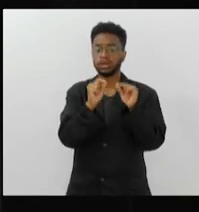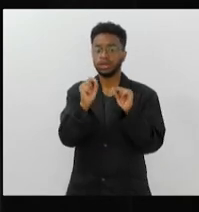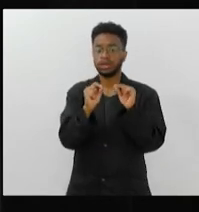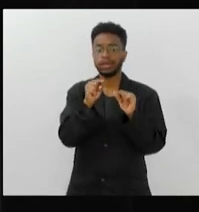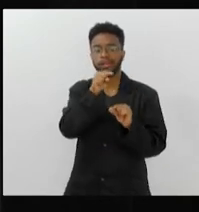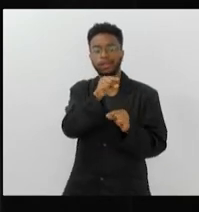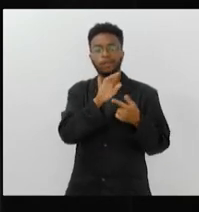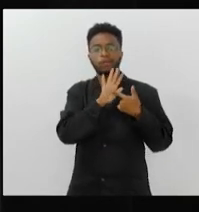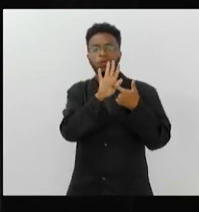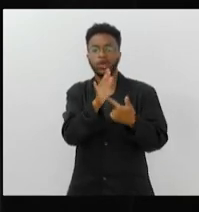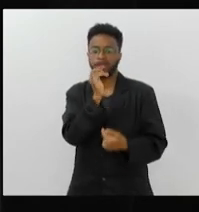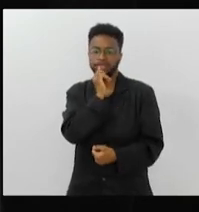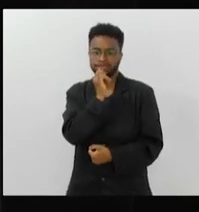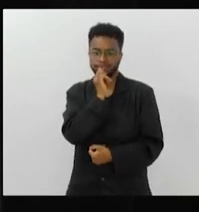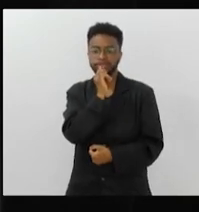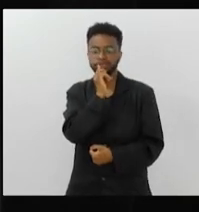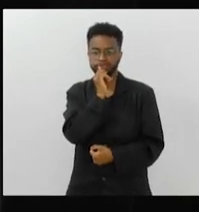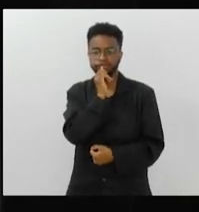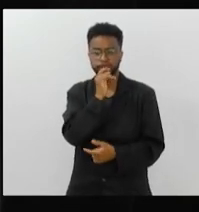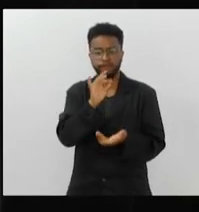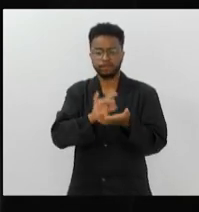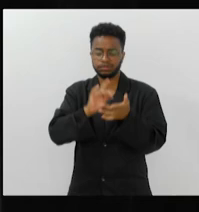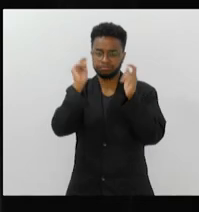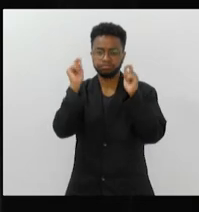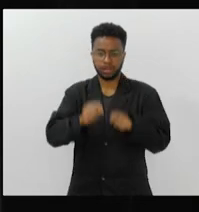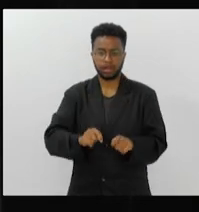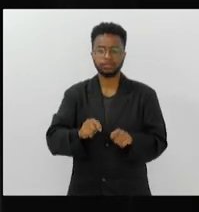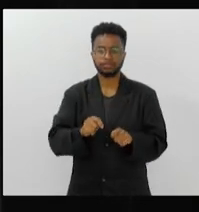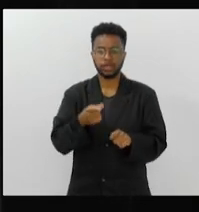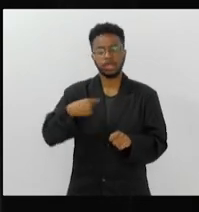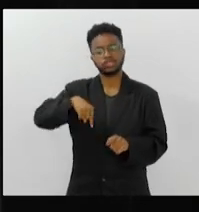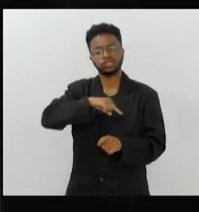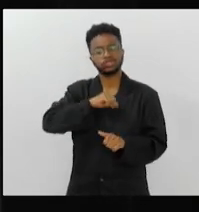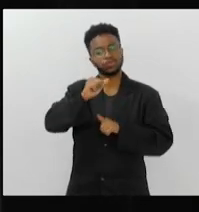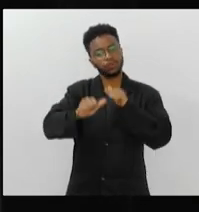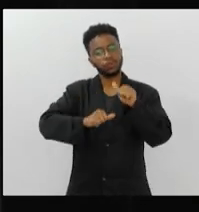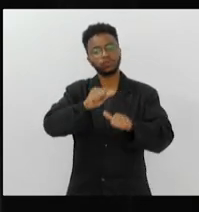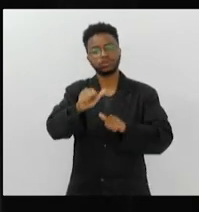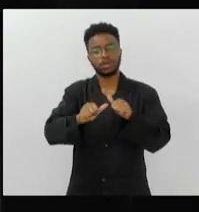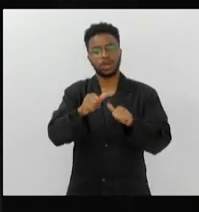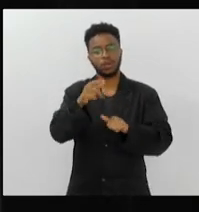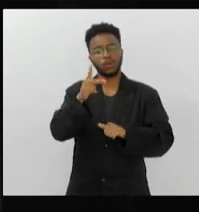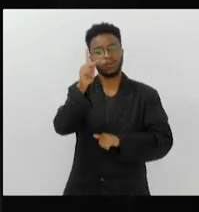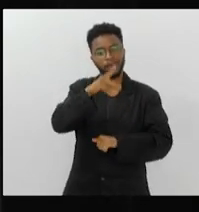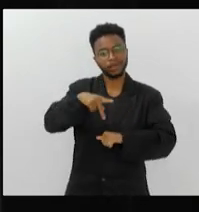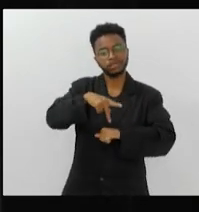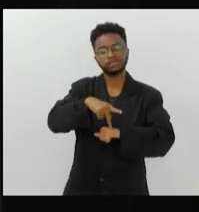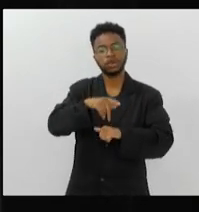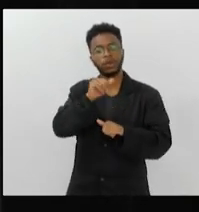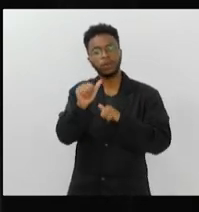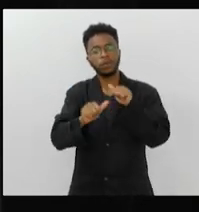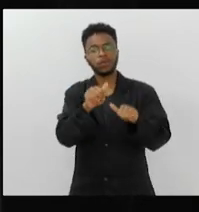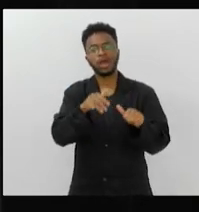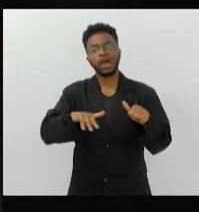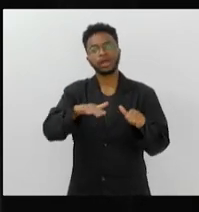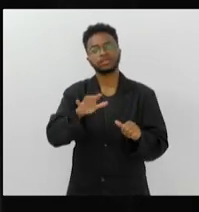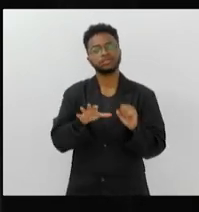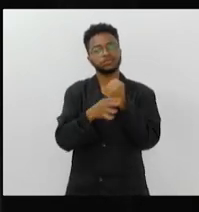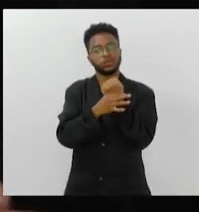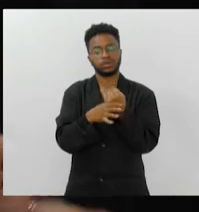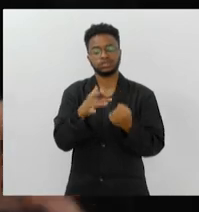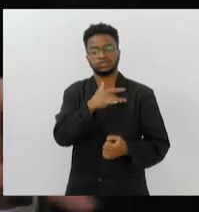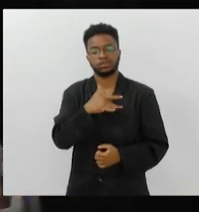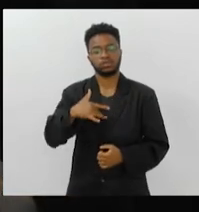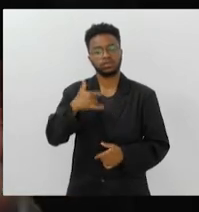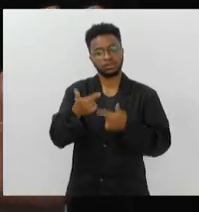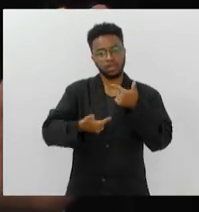é um exemplo vivo que é possível nós mudarmos a situação do país, a situação da área de segurança e saúde do trabalho, e não só